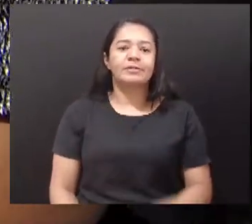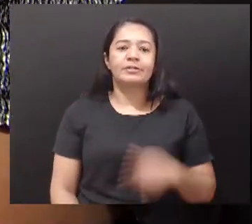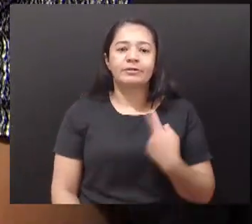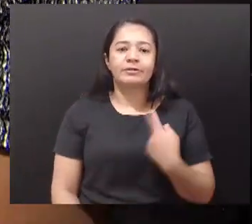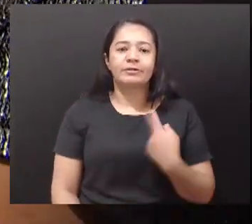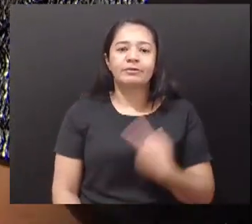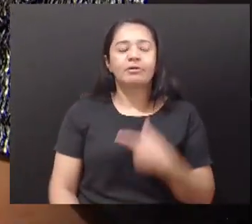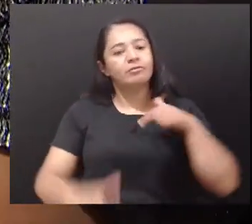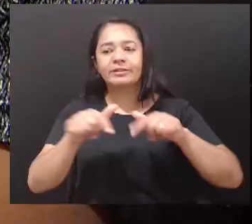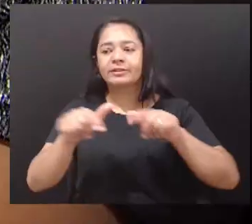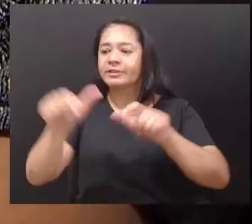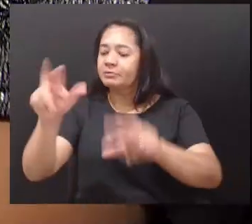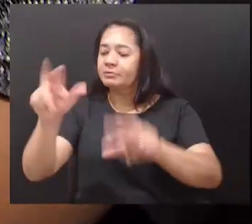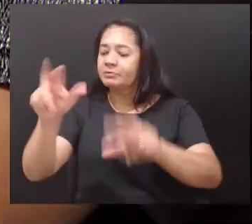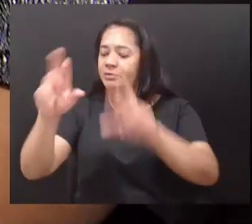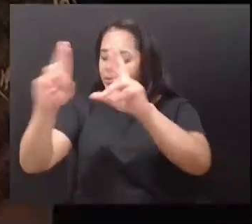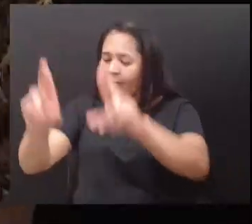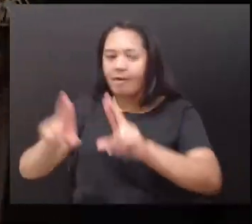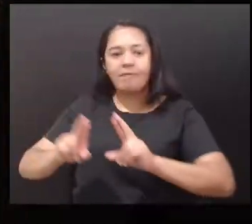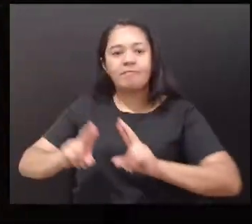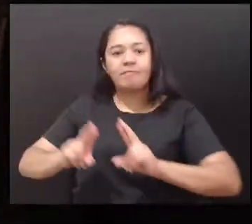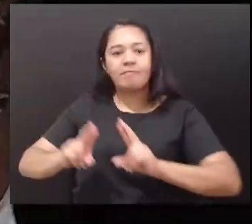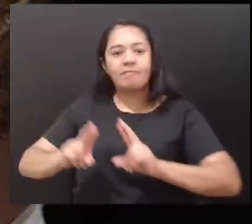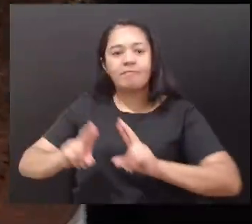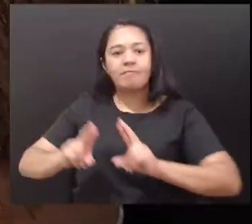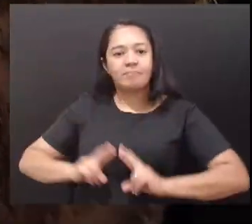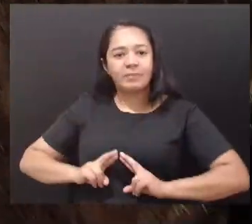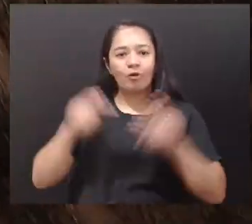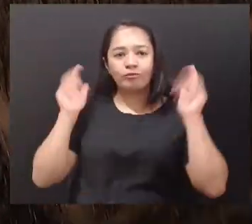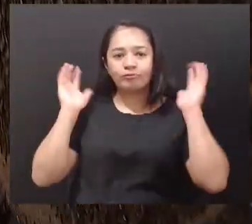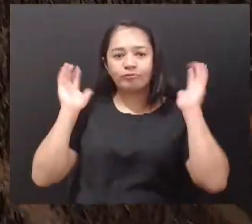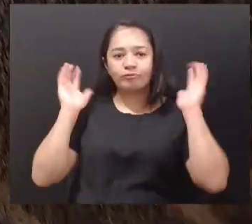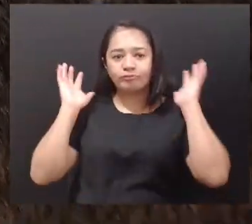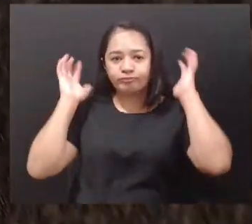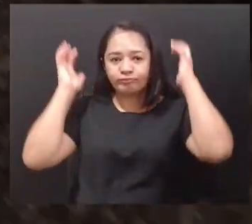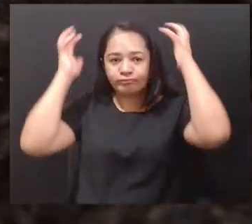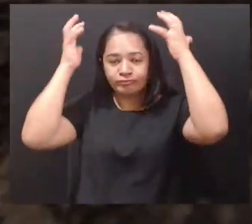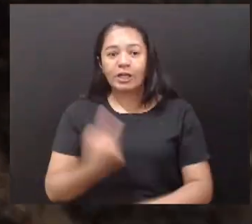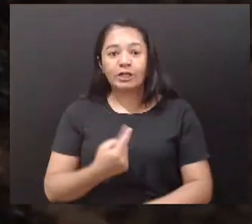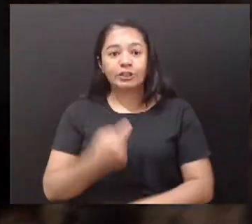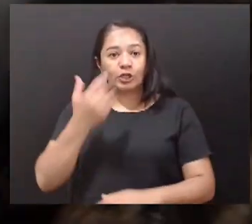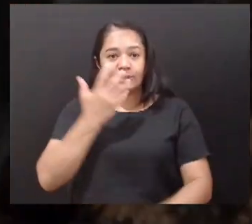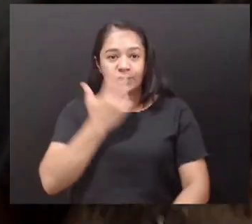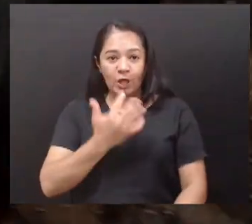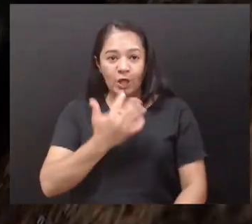um pouco, né? O nosso tipo de cabelo, a nossa cor, tudo. E